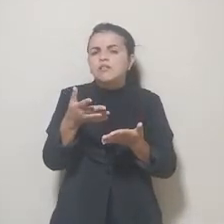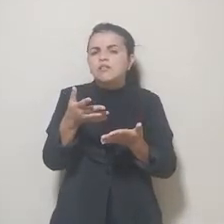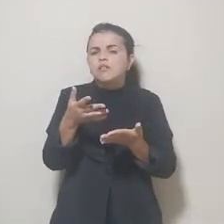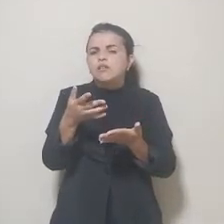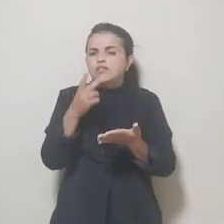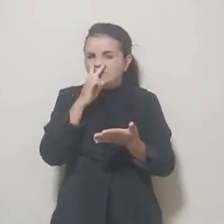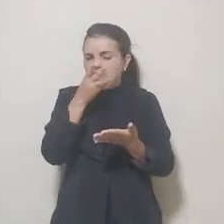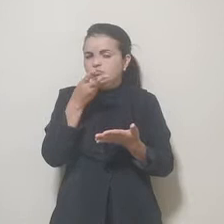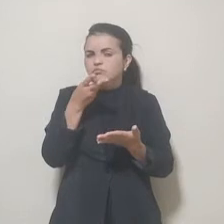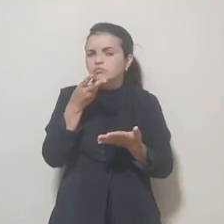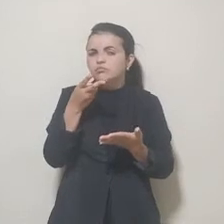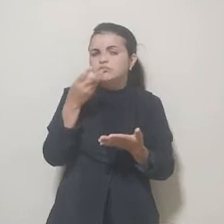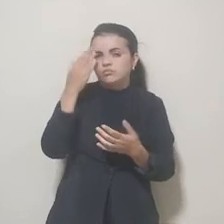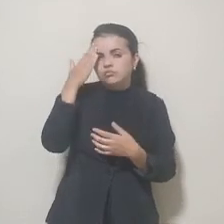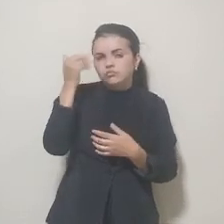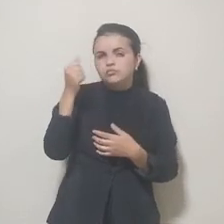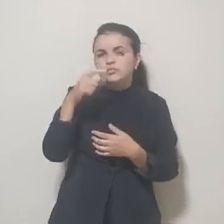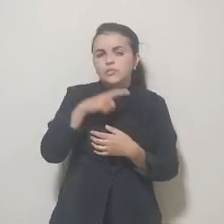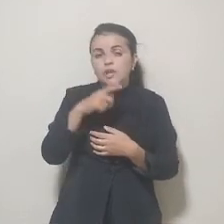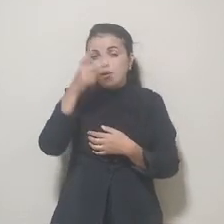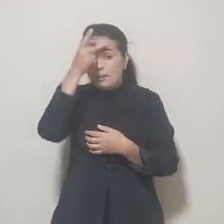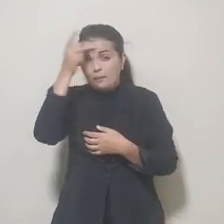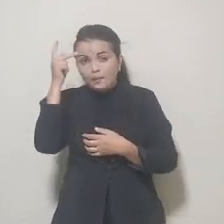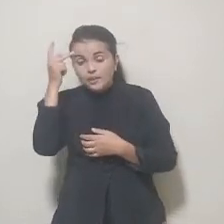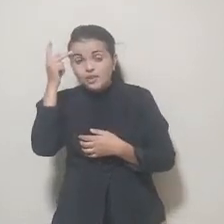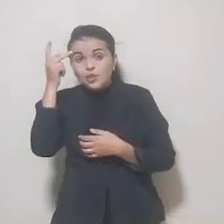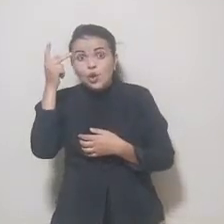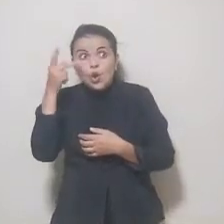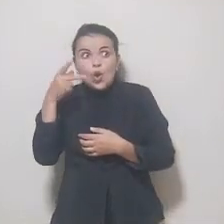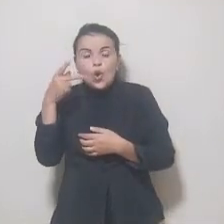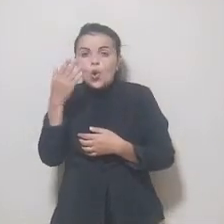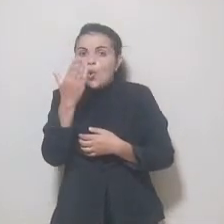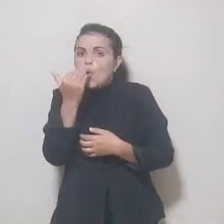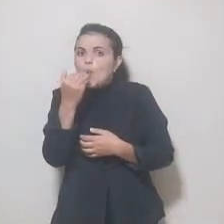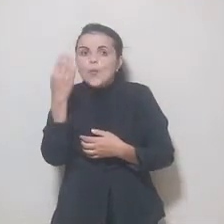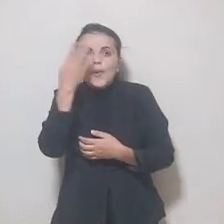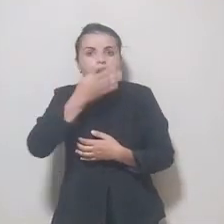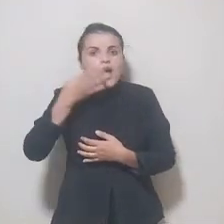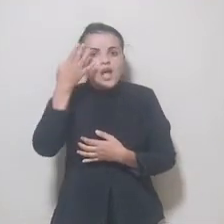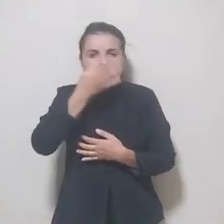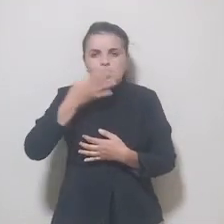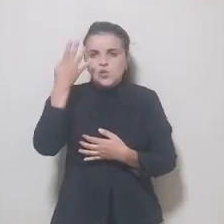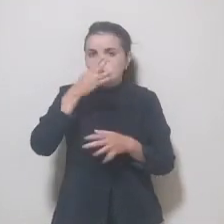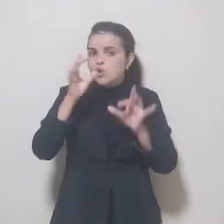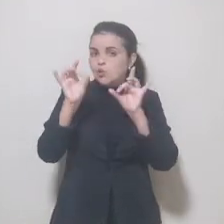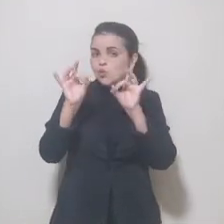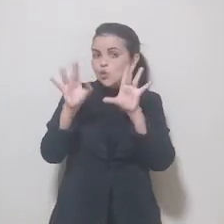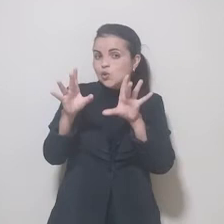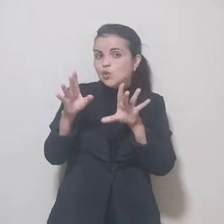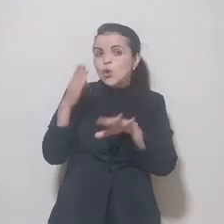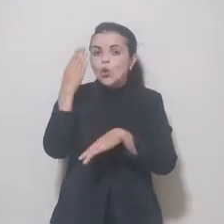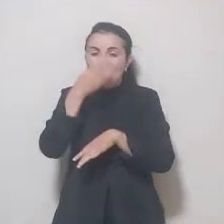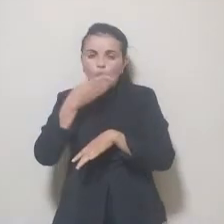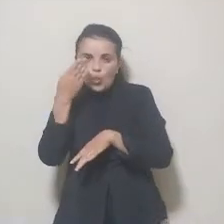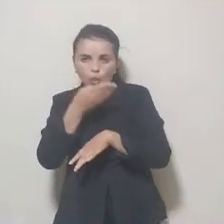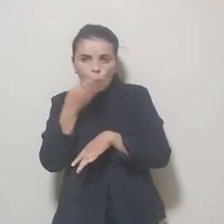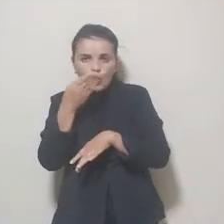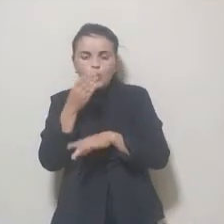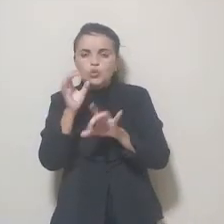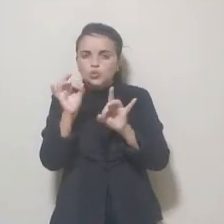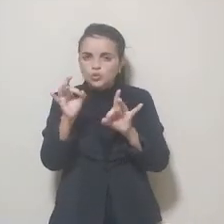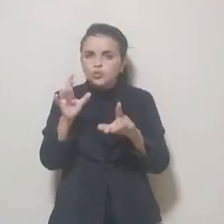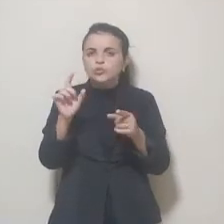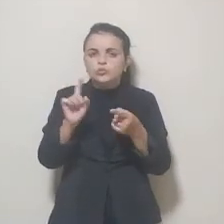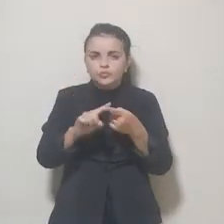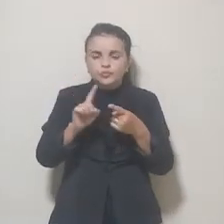entender agora. Às vezes uma pessoa que consome muito açúcar, quando a gente fala de açúcar, não necessariamente é só doce. Às vezes açúcar